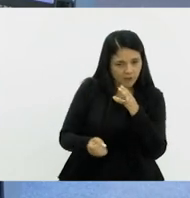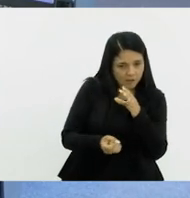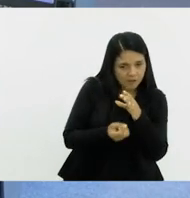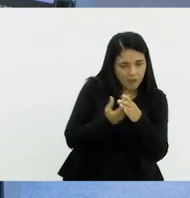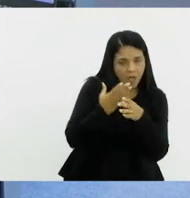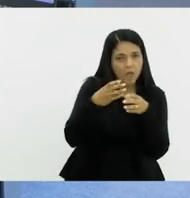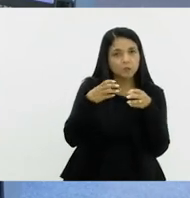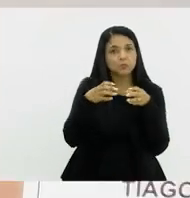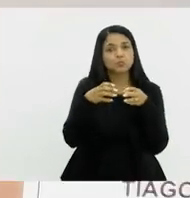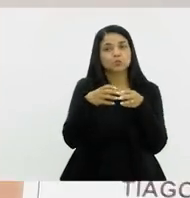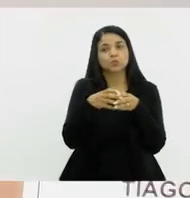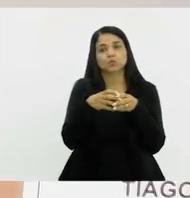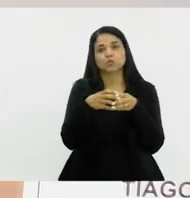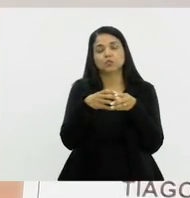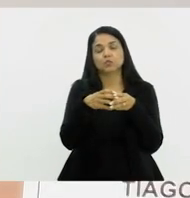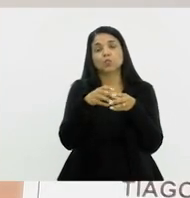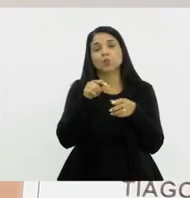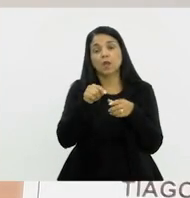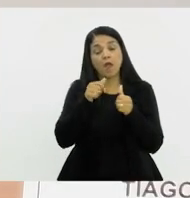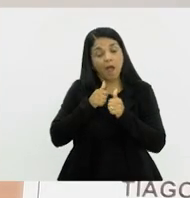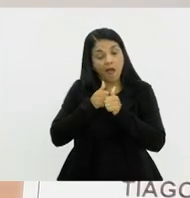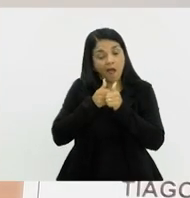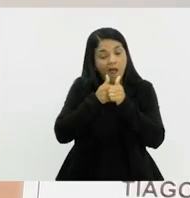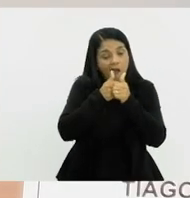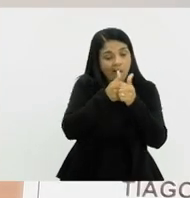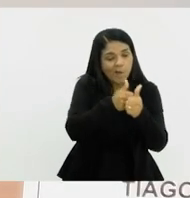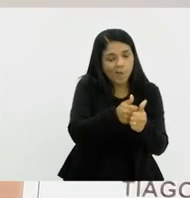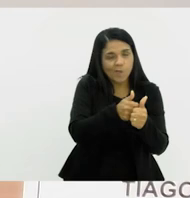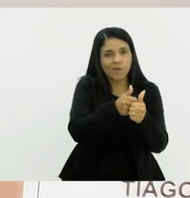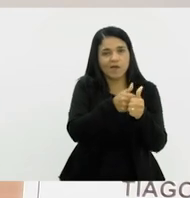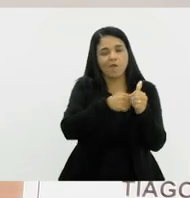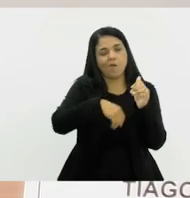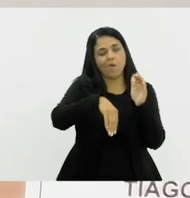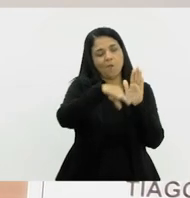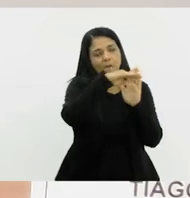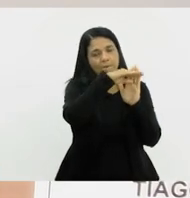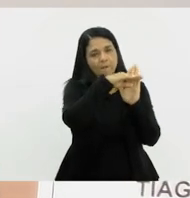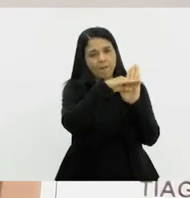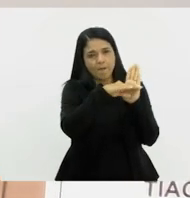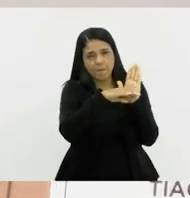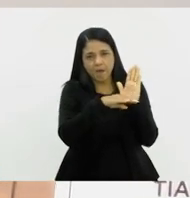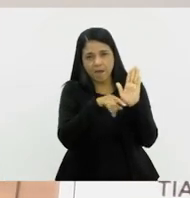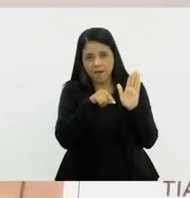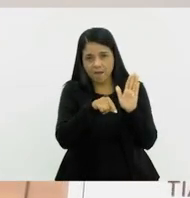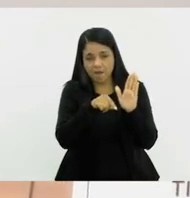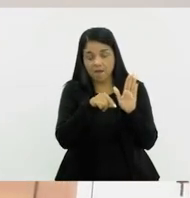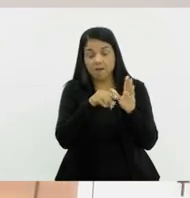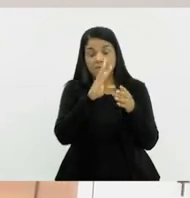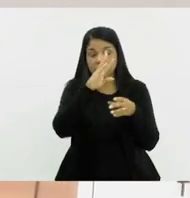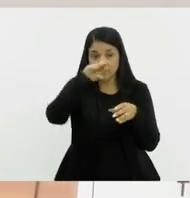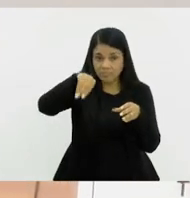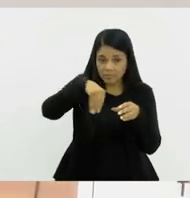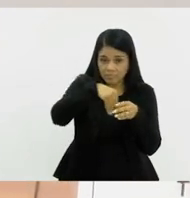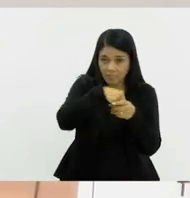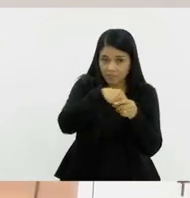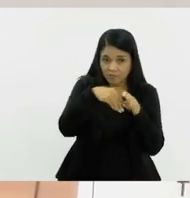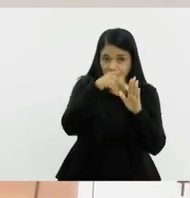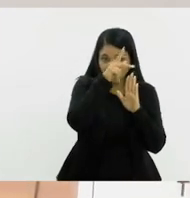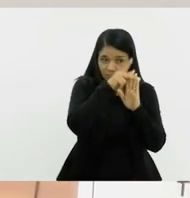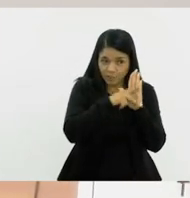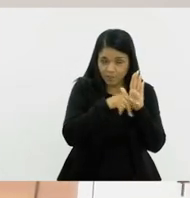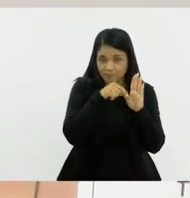criado exatamente para que ele possa acompanhar o plano como um todo. E se dentro desse plano a gente tem uma